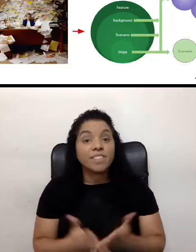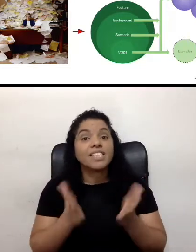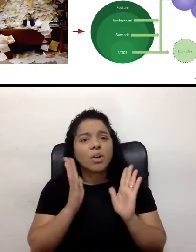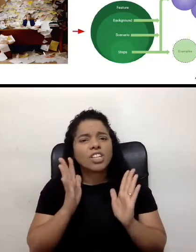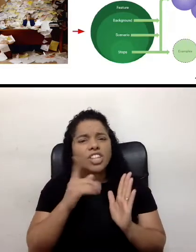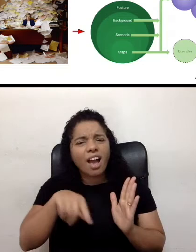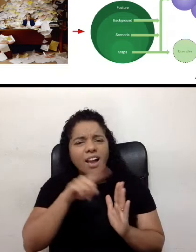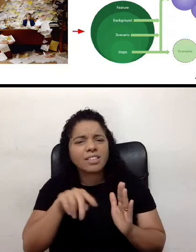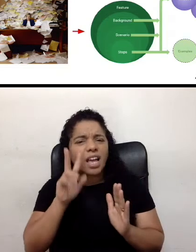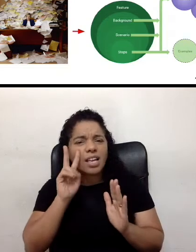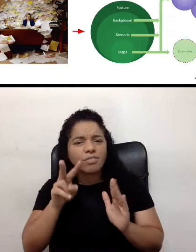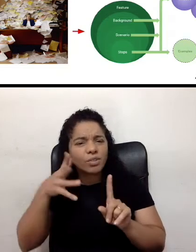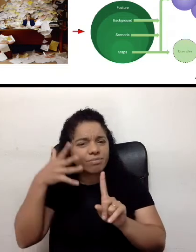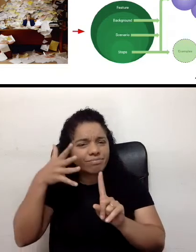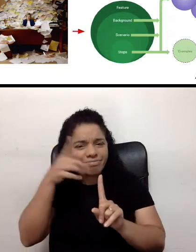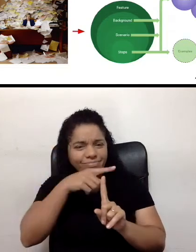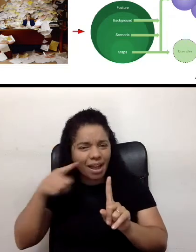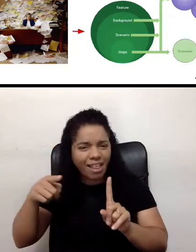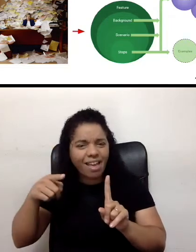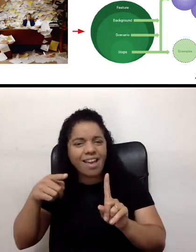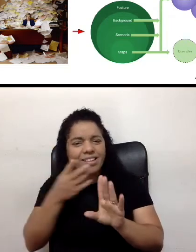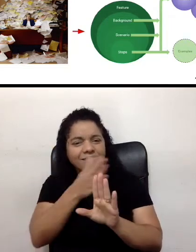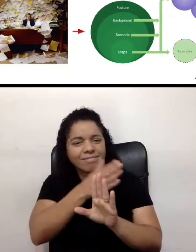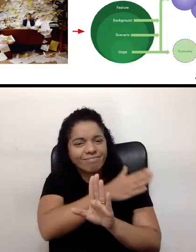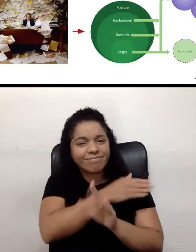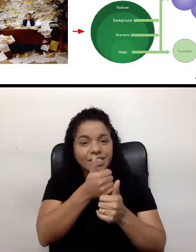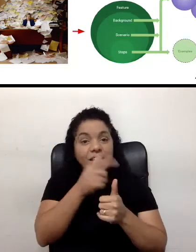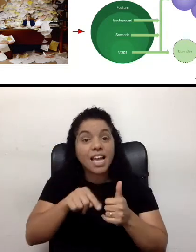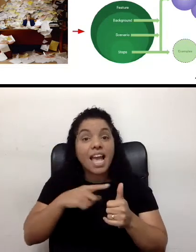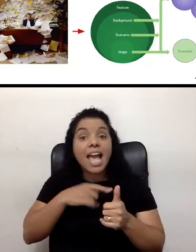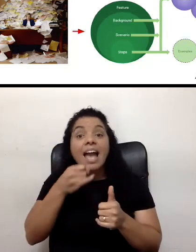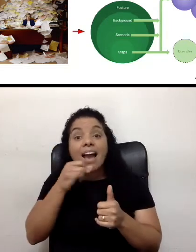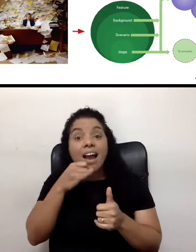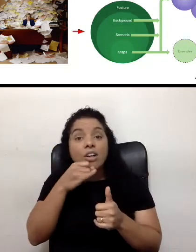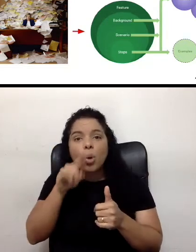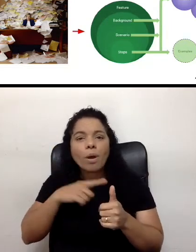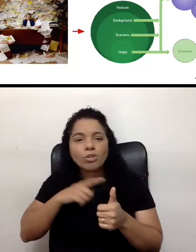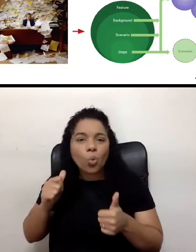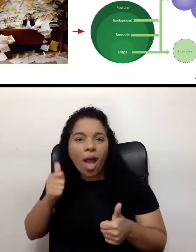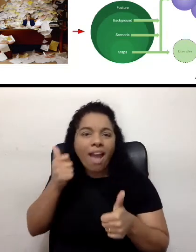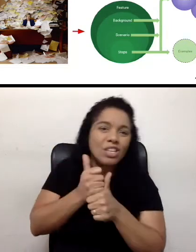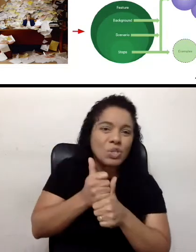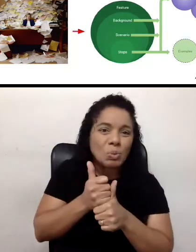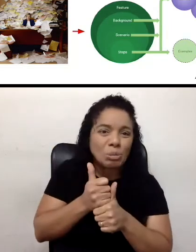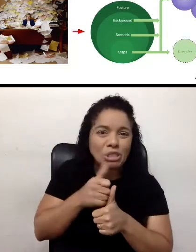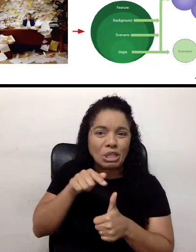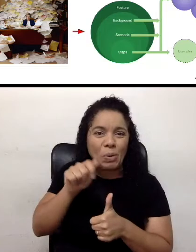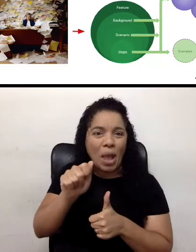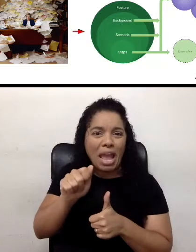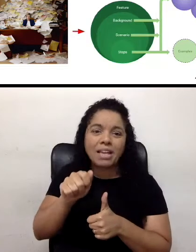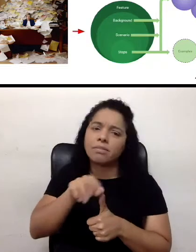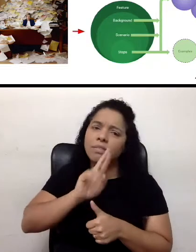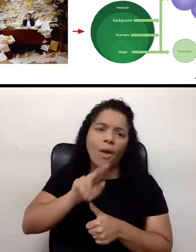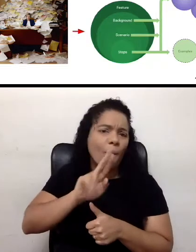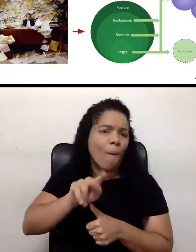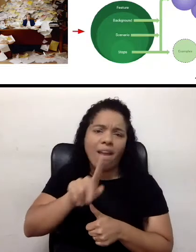tem ouvido nas palestras aí, né? A automação não vem para substituir o QA. A automação